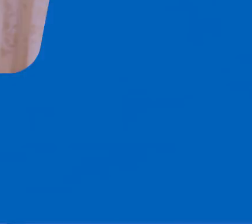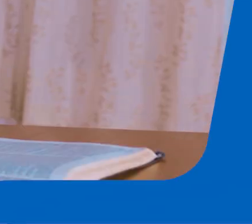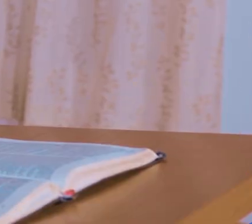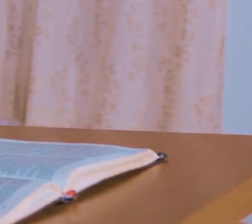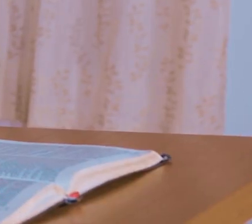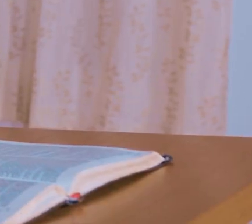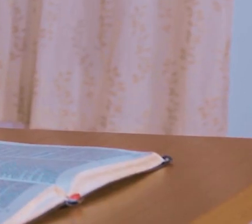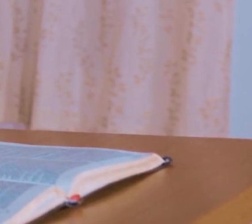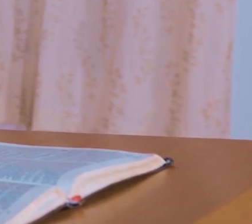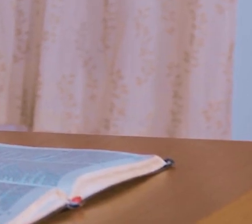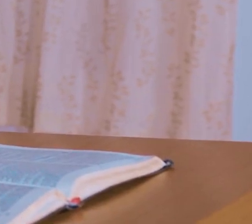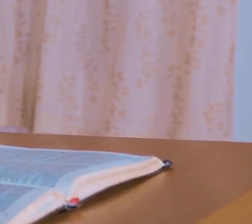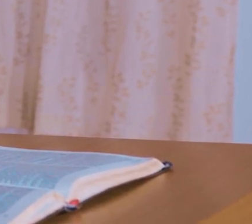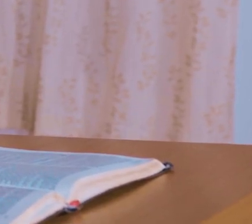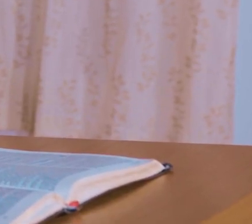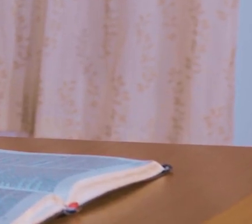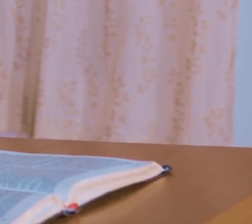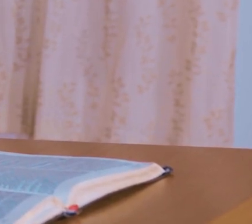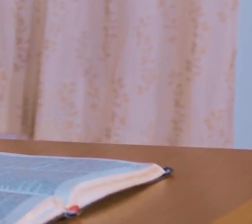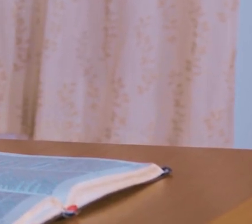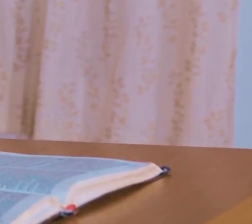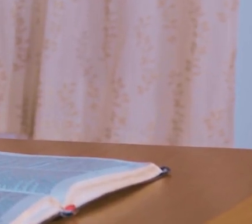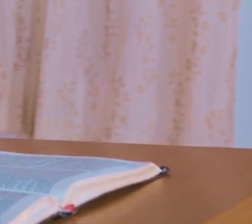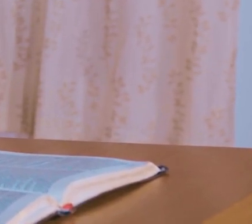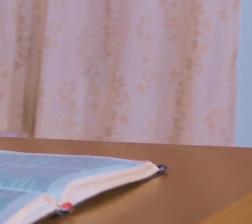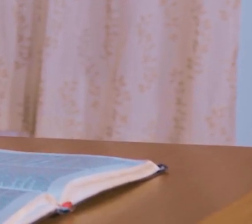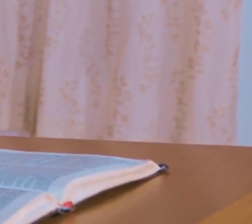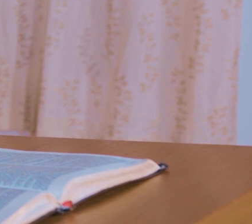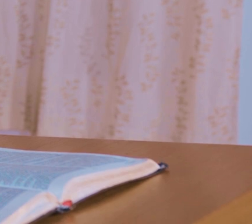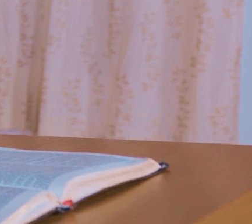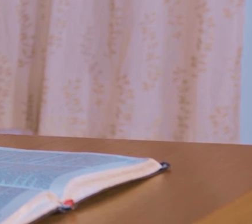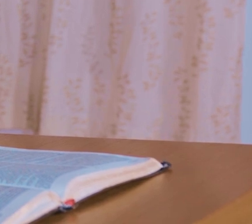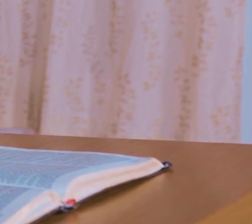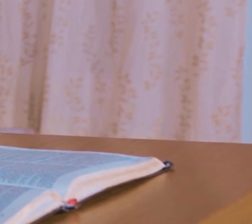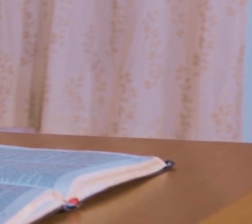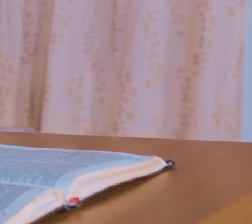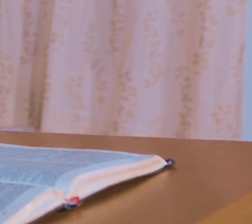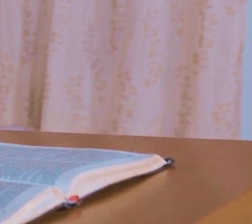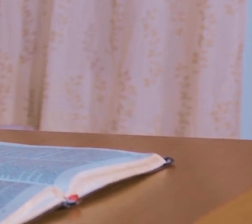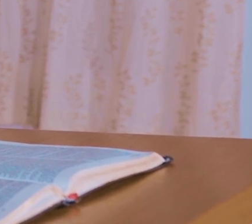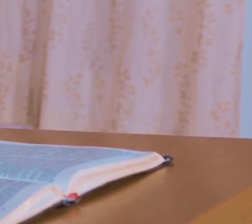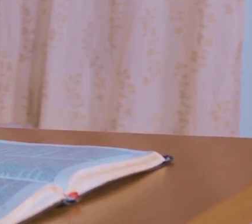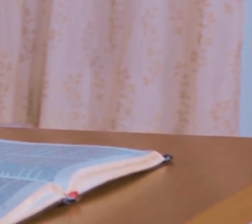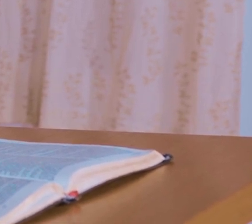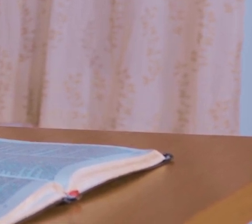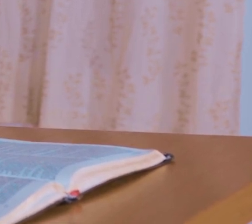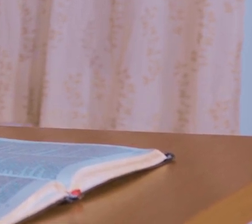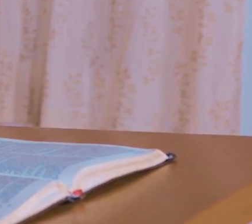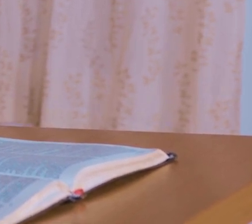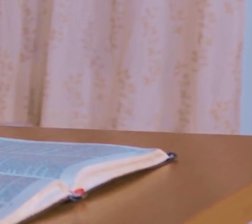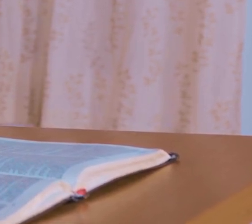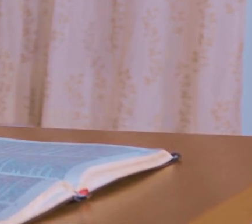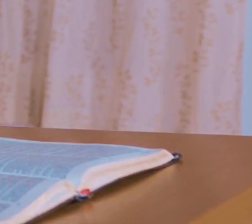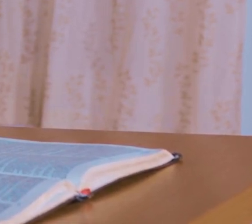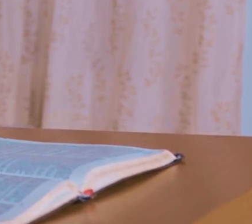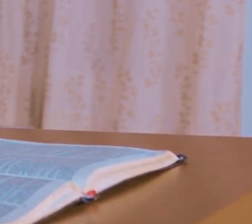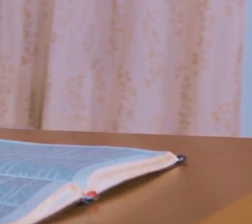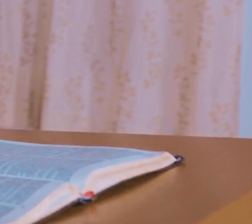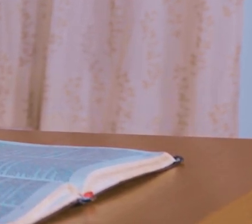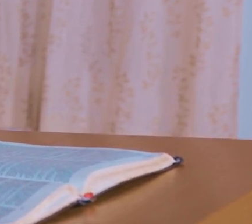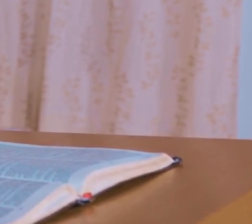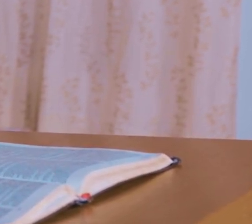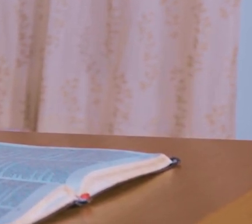Se de alguma forma essa mensagem tocou o seu coração, compartilhe com os seus amigos e